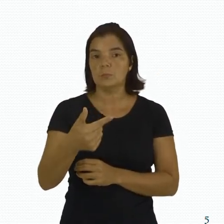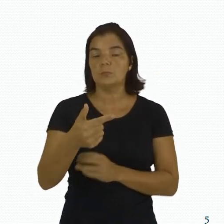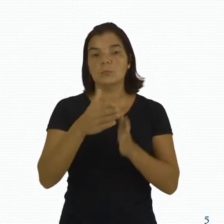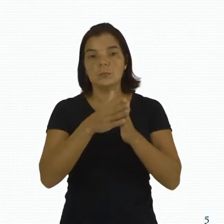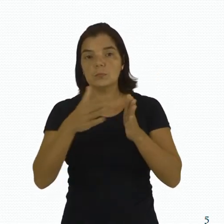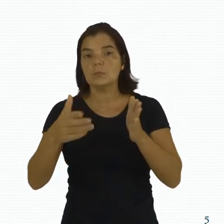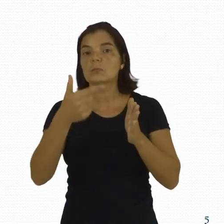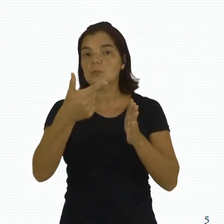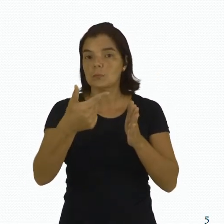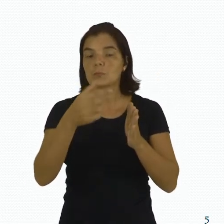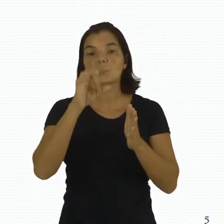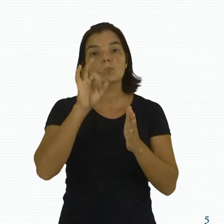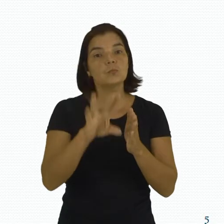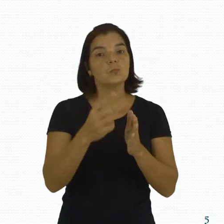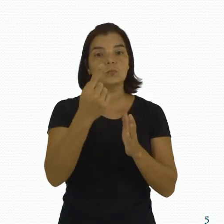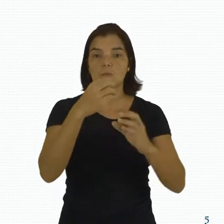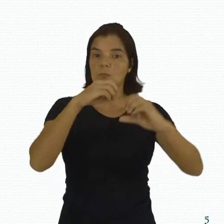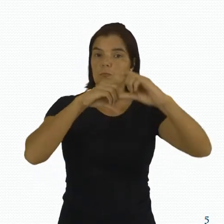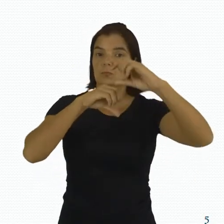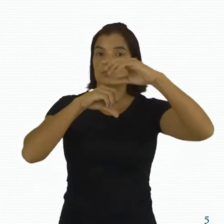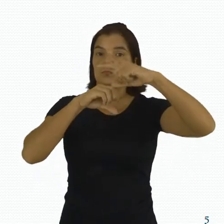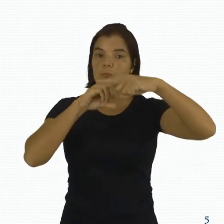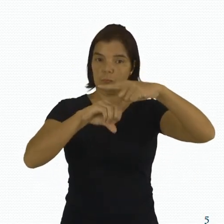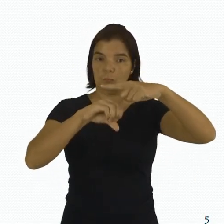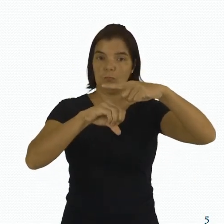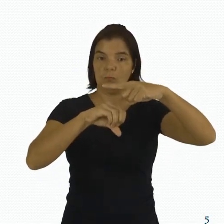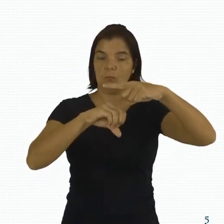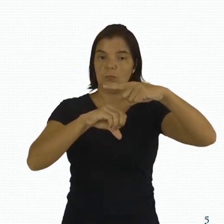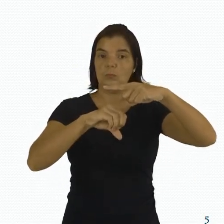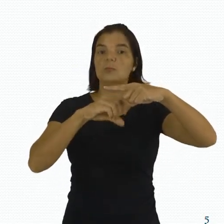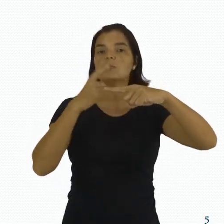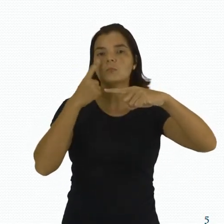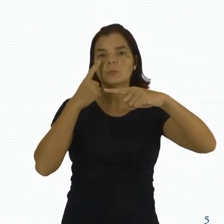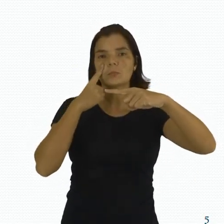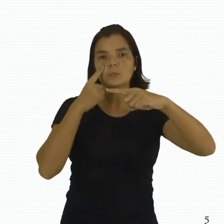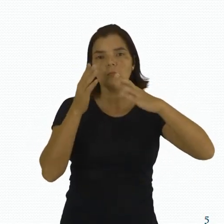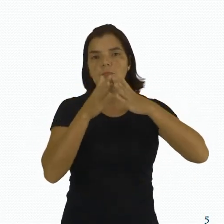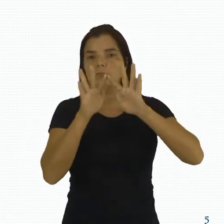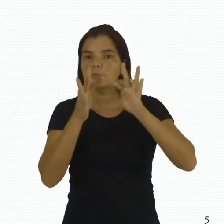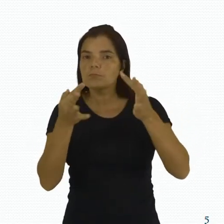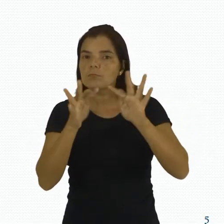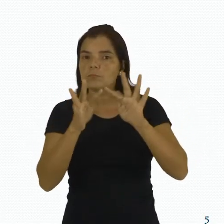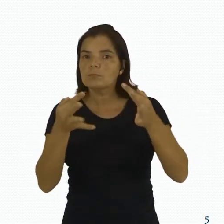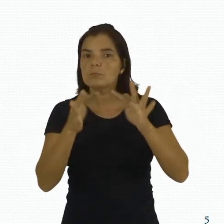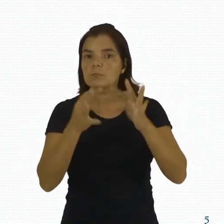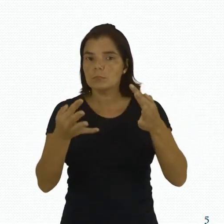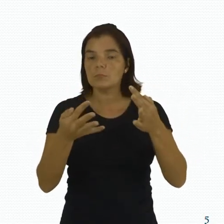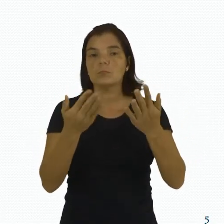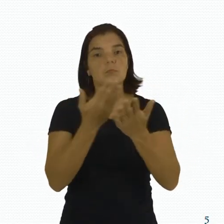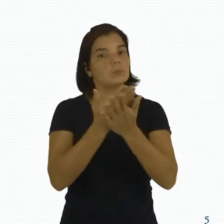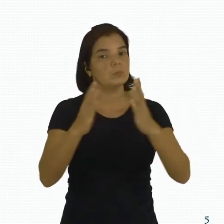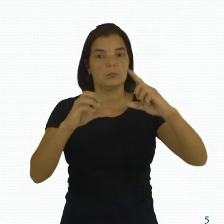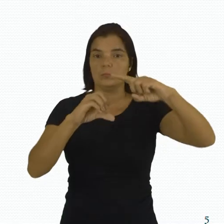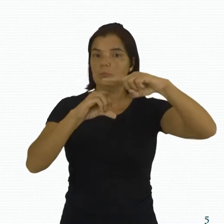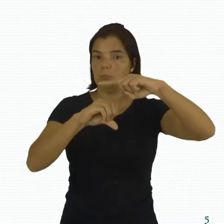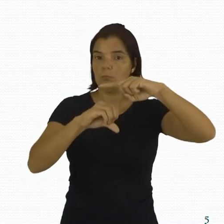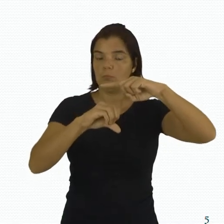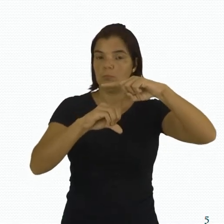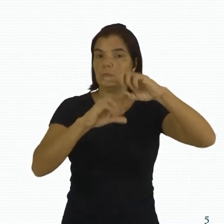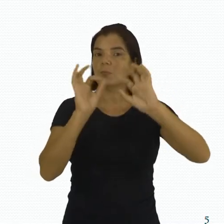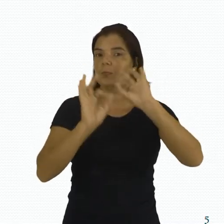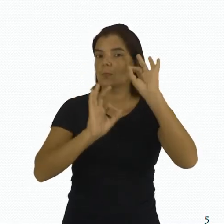então no denominador você coloca somente um 9. Feito isso, dízima periódica simples, acaba aí o denominador. Agora